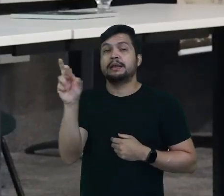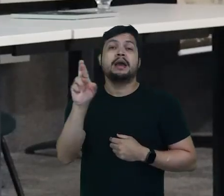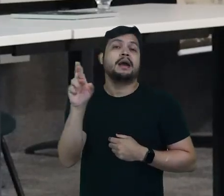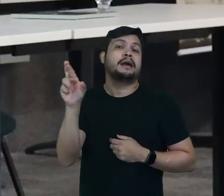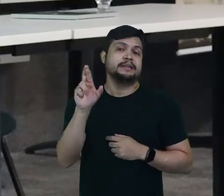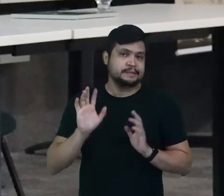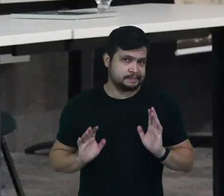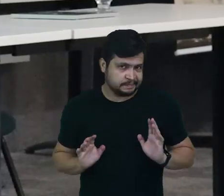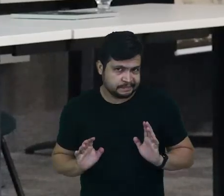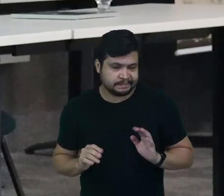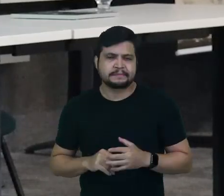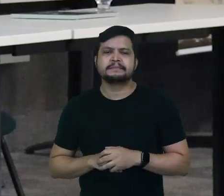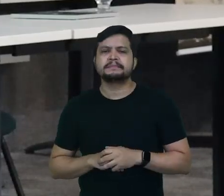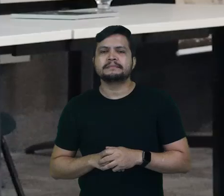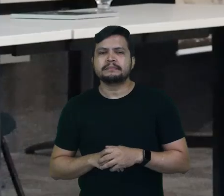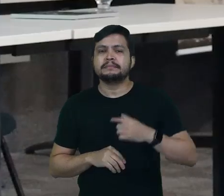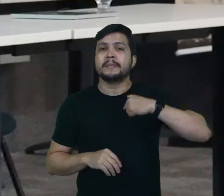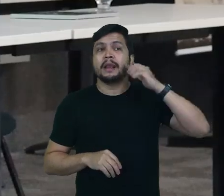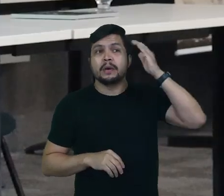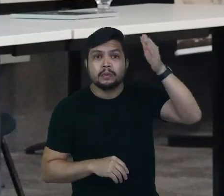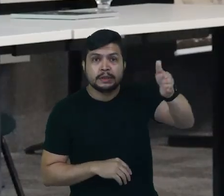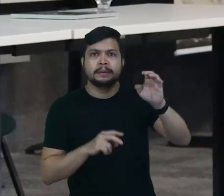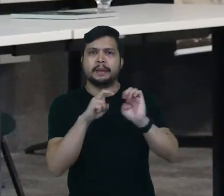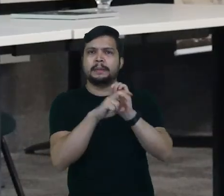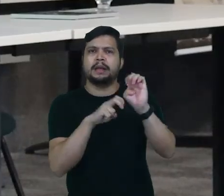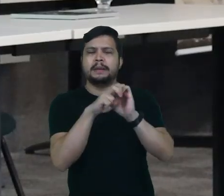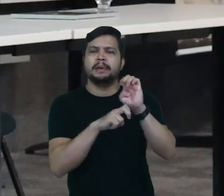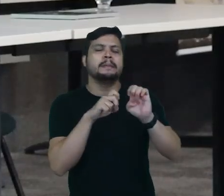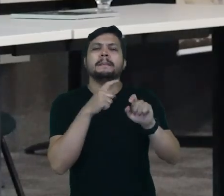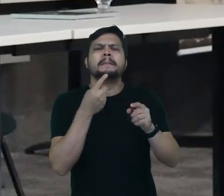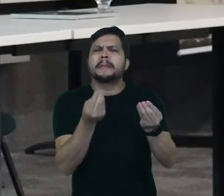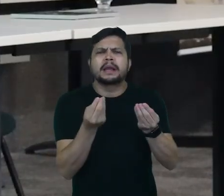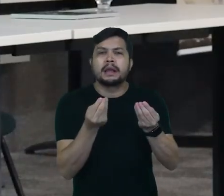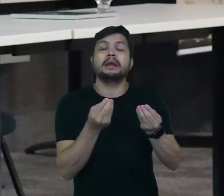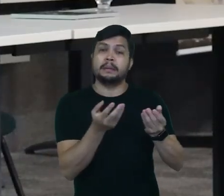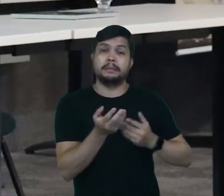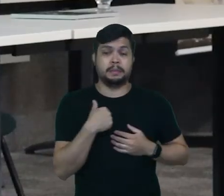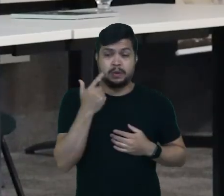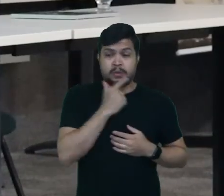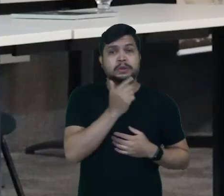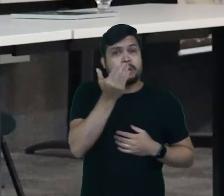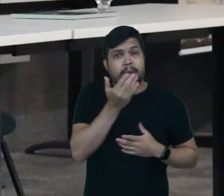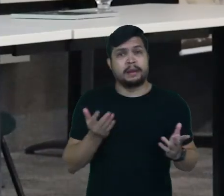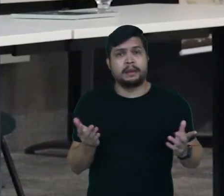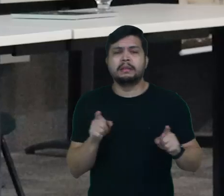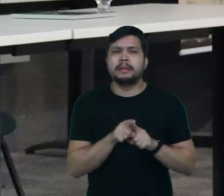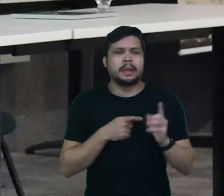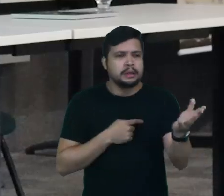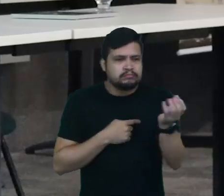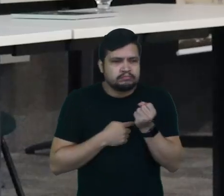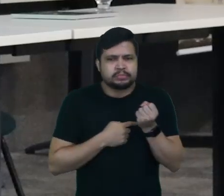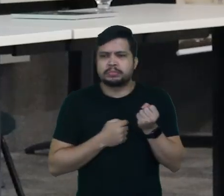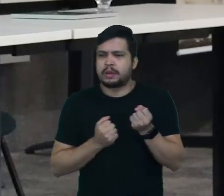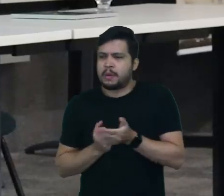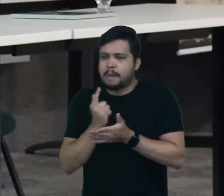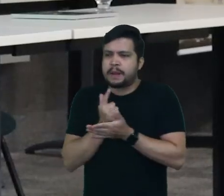Olha a minha situação. Então eu falei, eu ia para a Embrapa para comer, para dar comida para minha família.